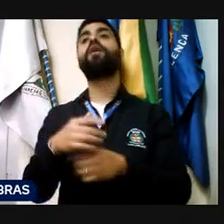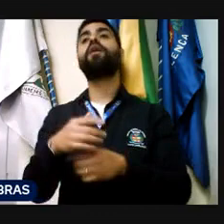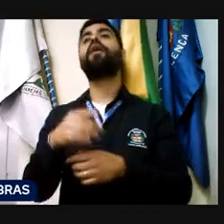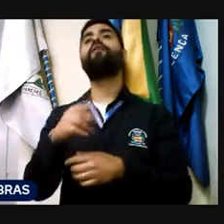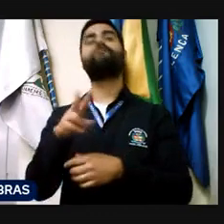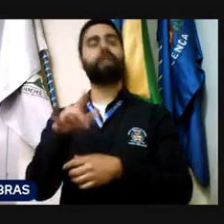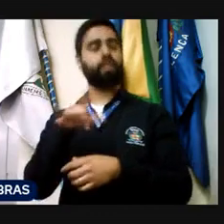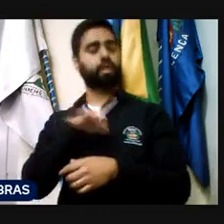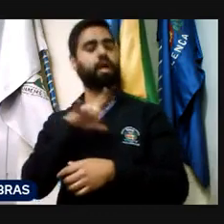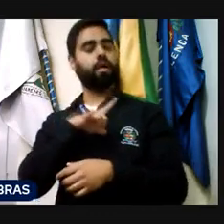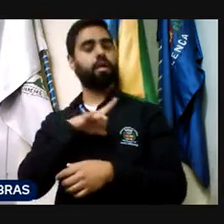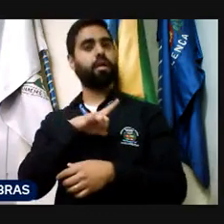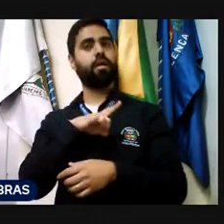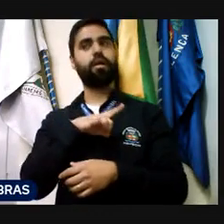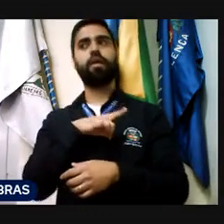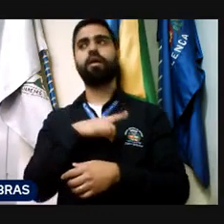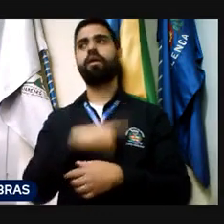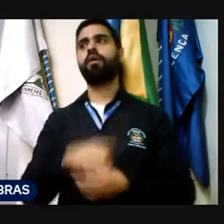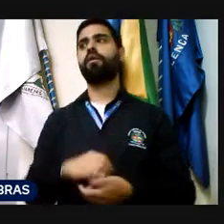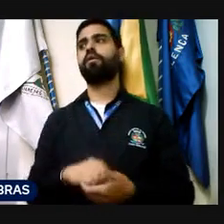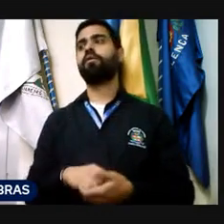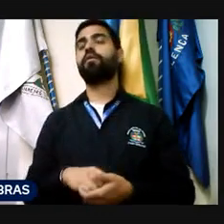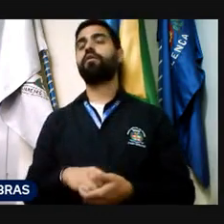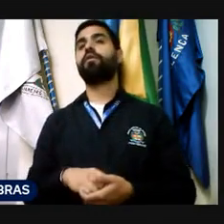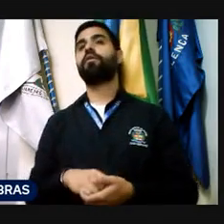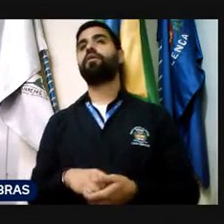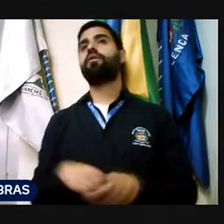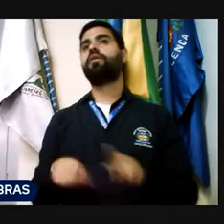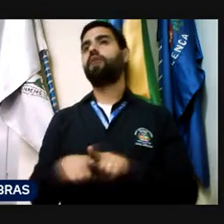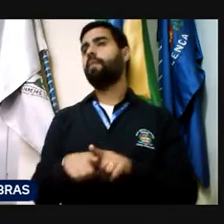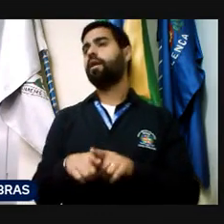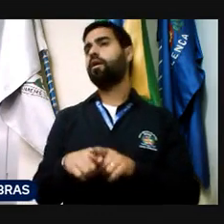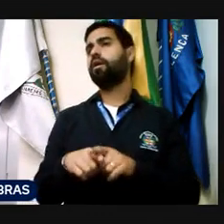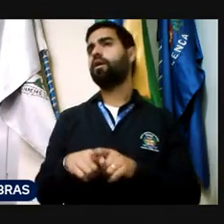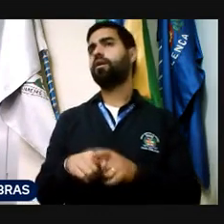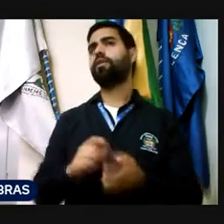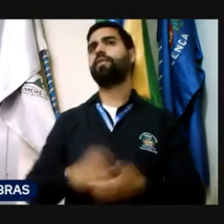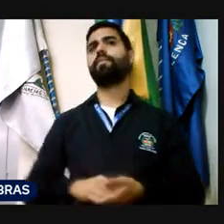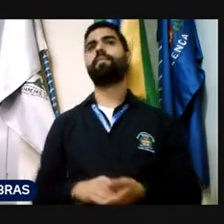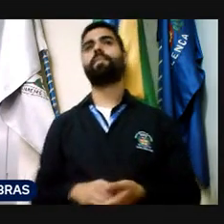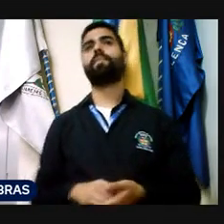também soluções dessas demandas. E, para